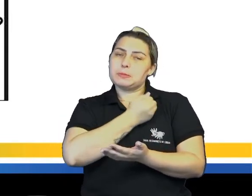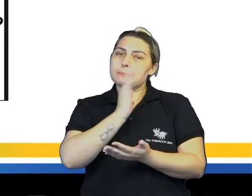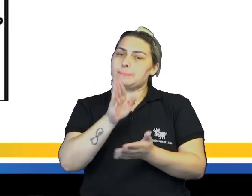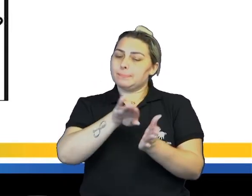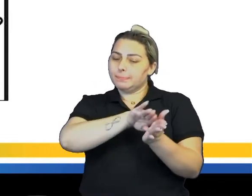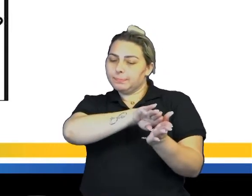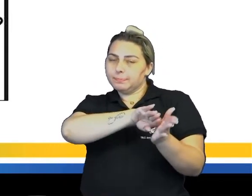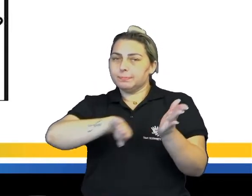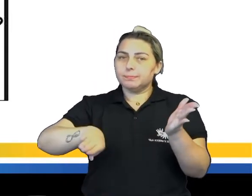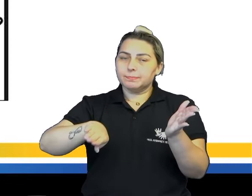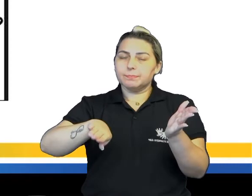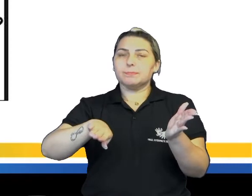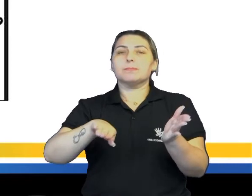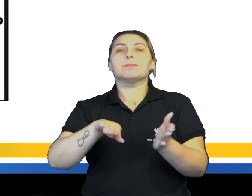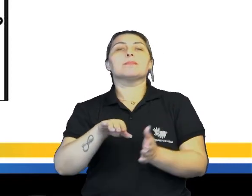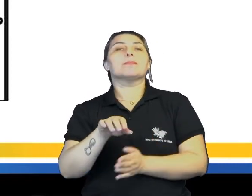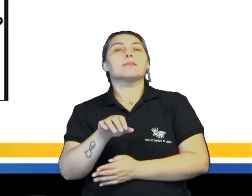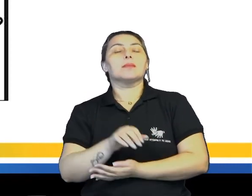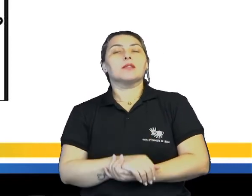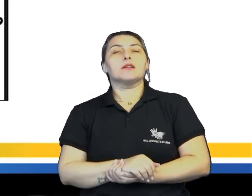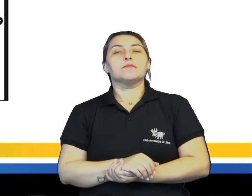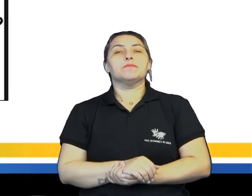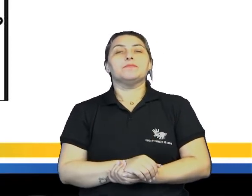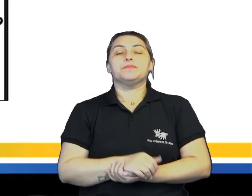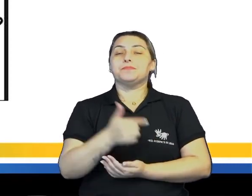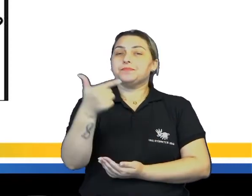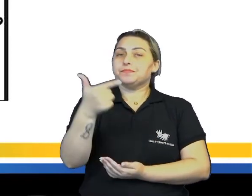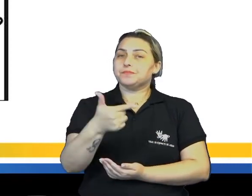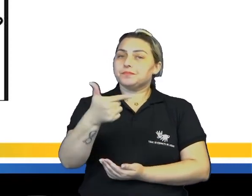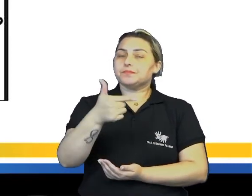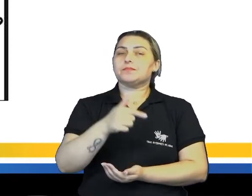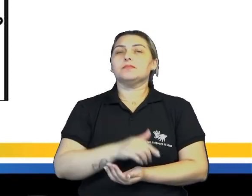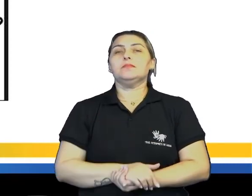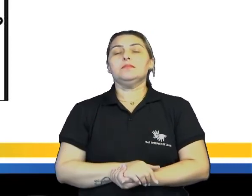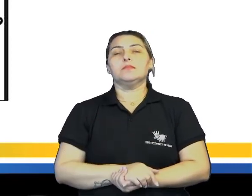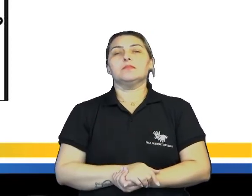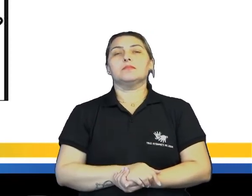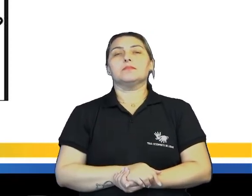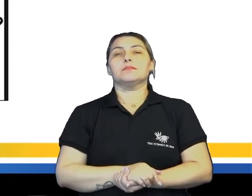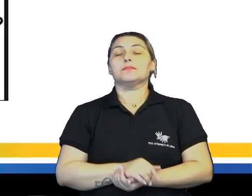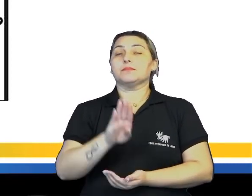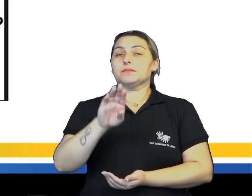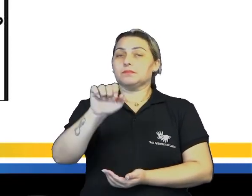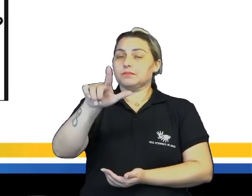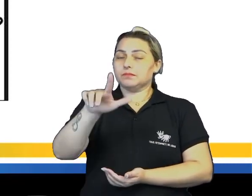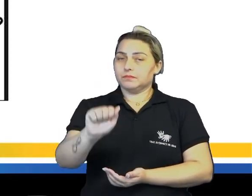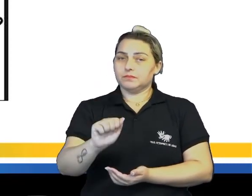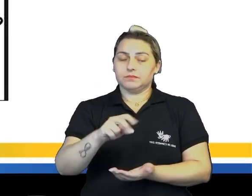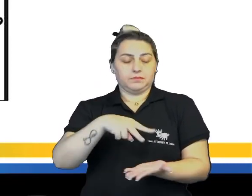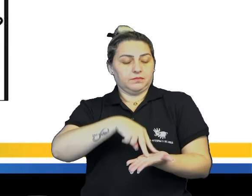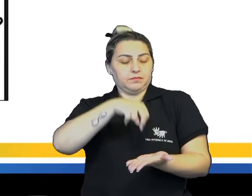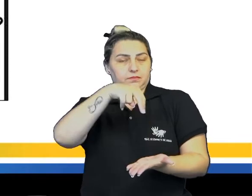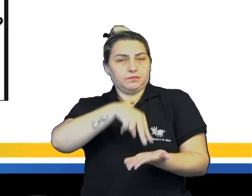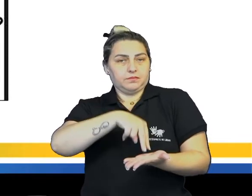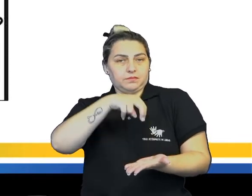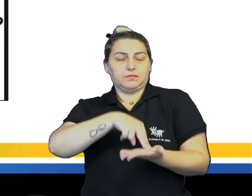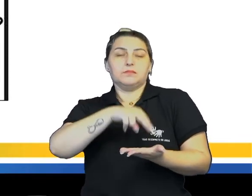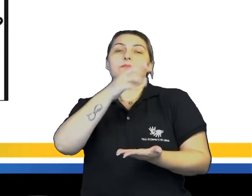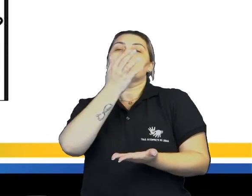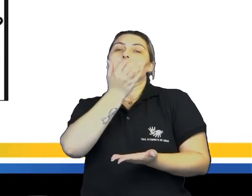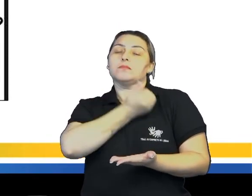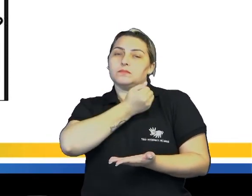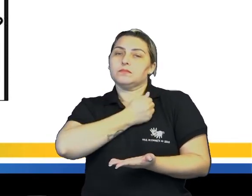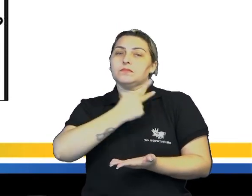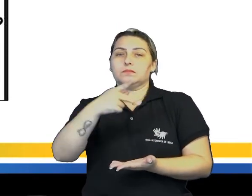já descarta essa afirmação. A segunda afirmação diz assim, Bela pulou nos números